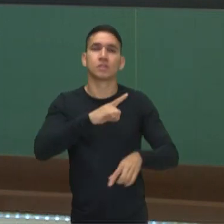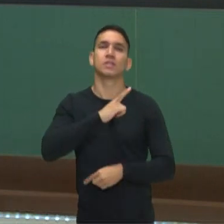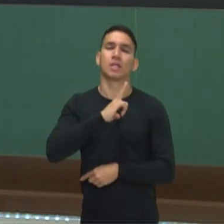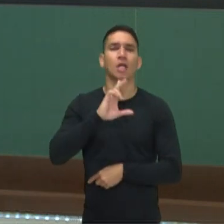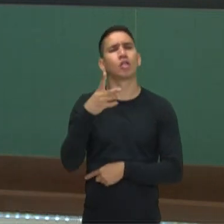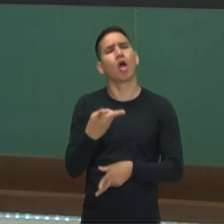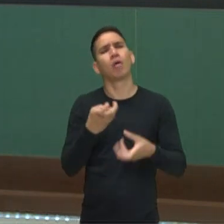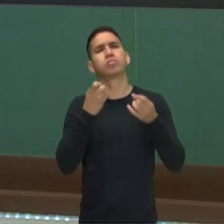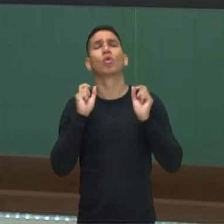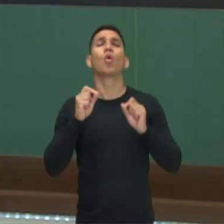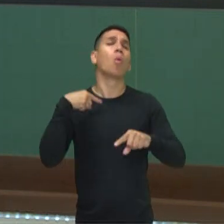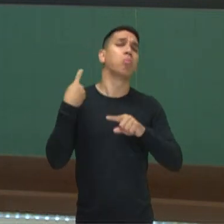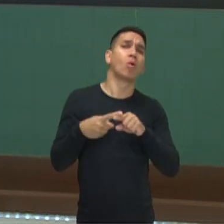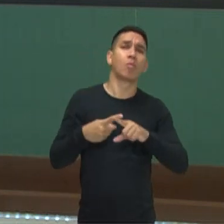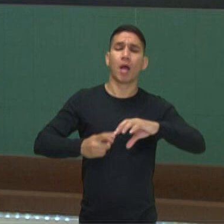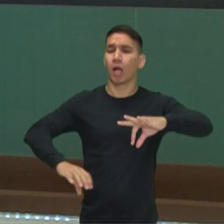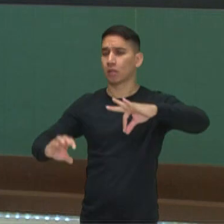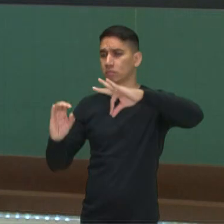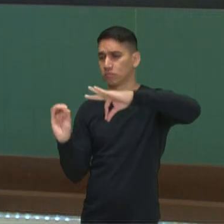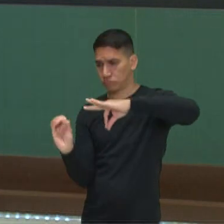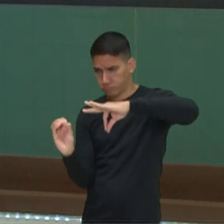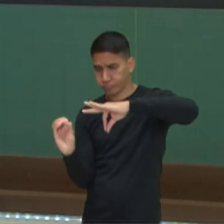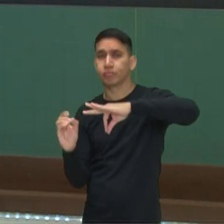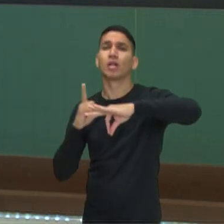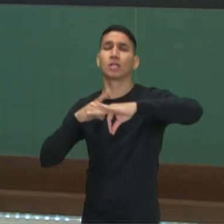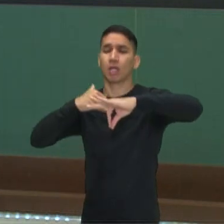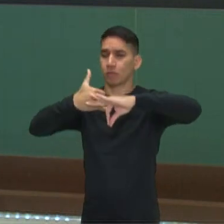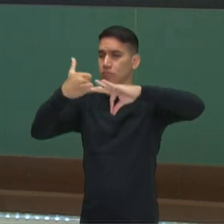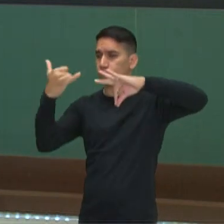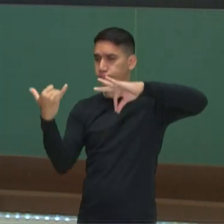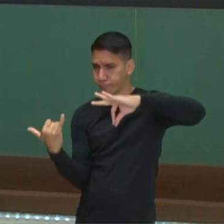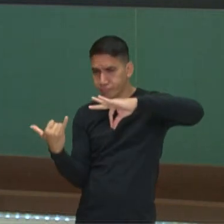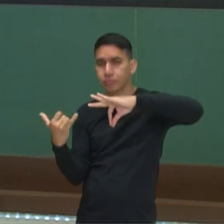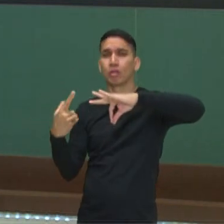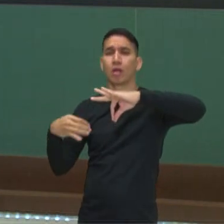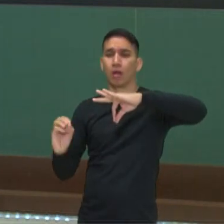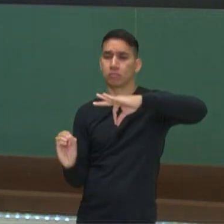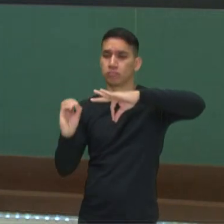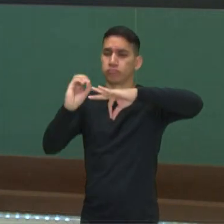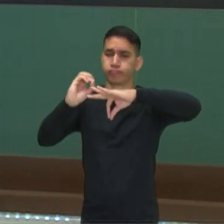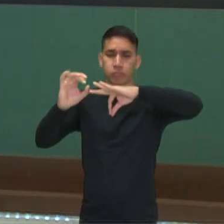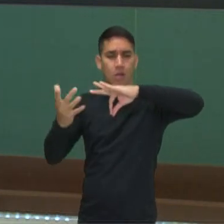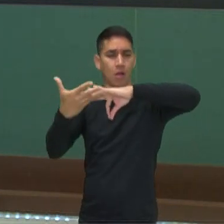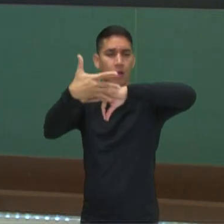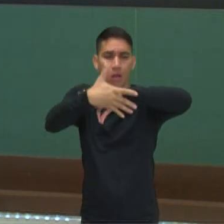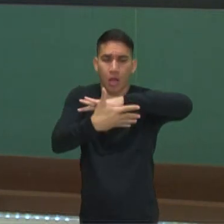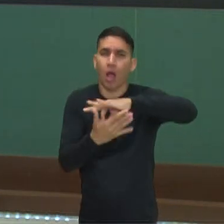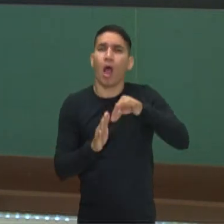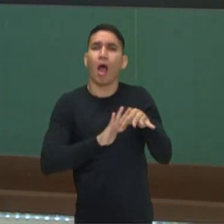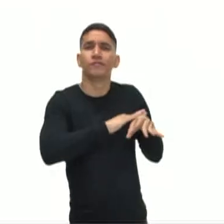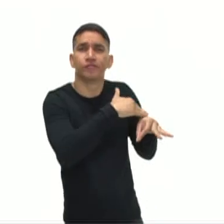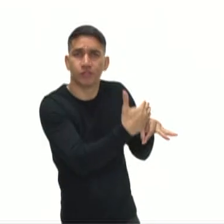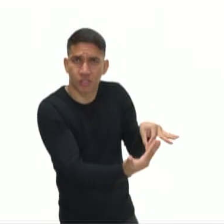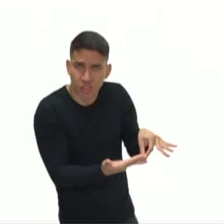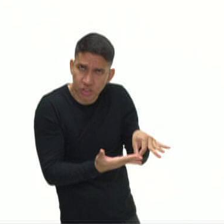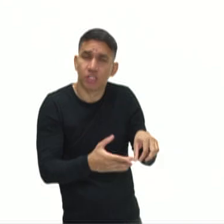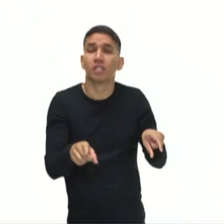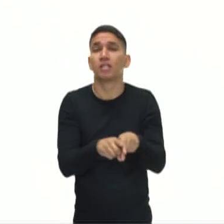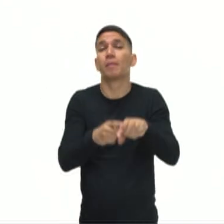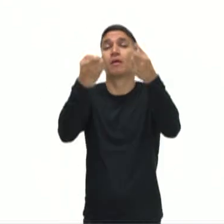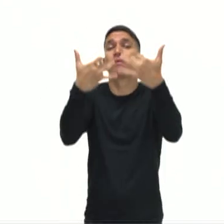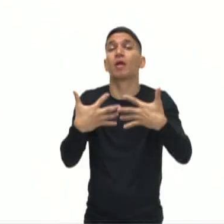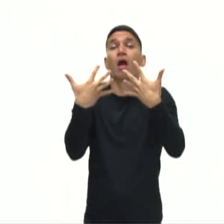nós vimos lá para que servem os ovários, as tubas uterinas, o útero, a vagina. Nós falamos